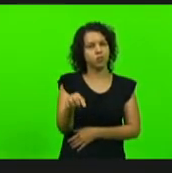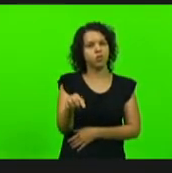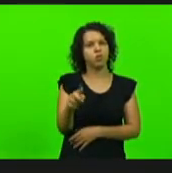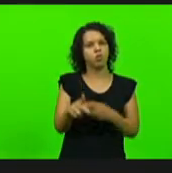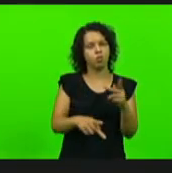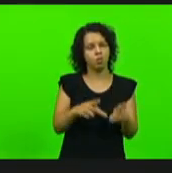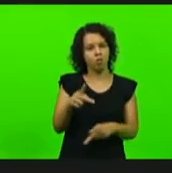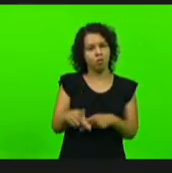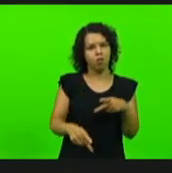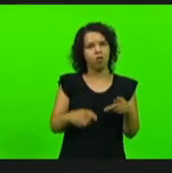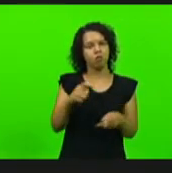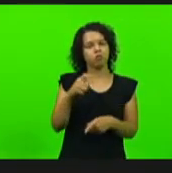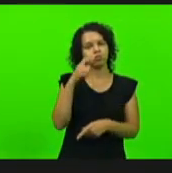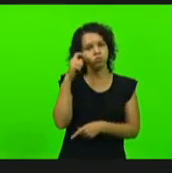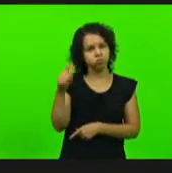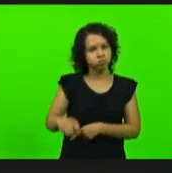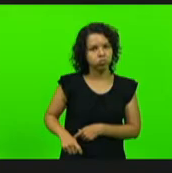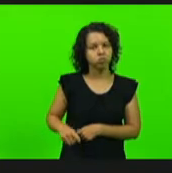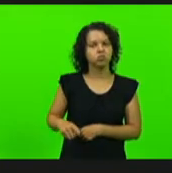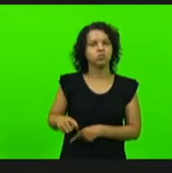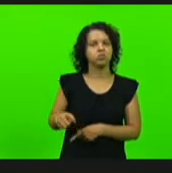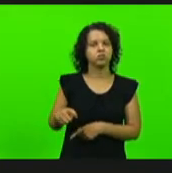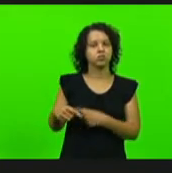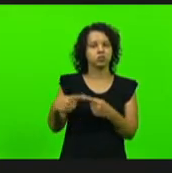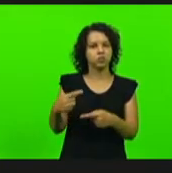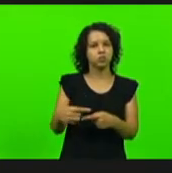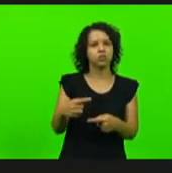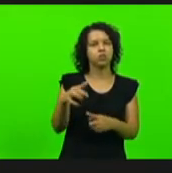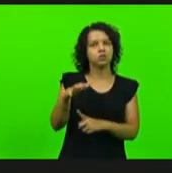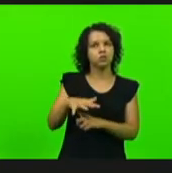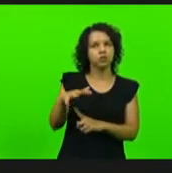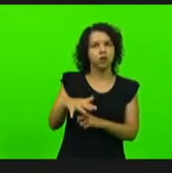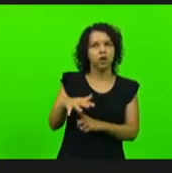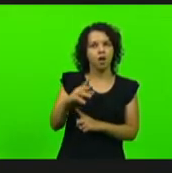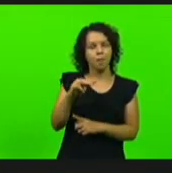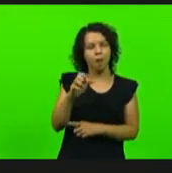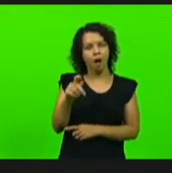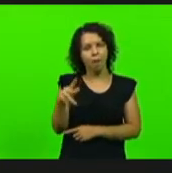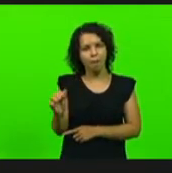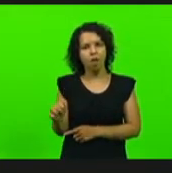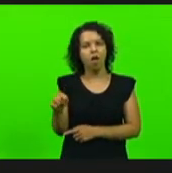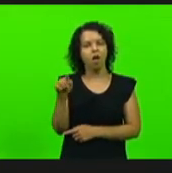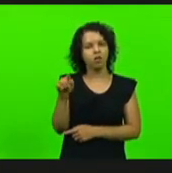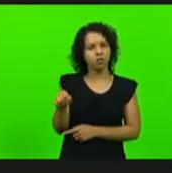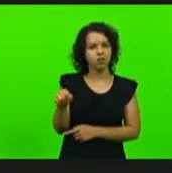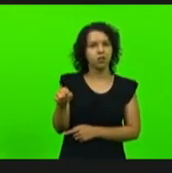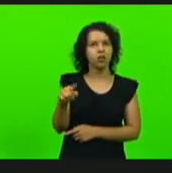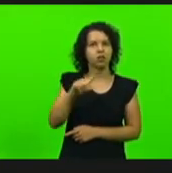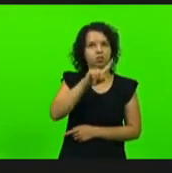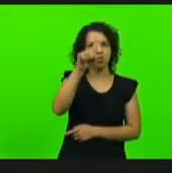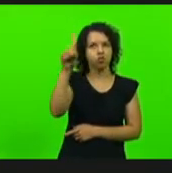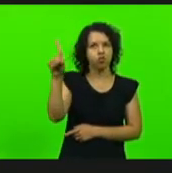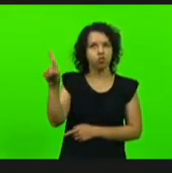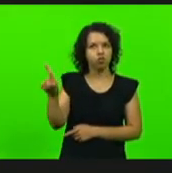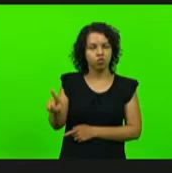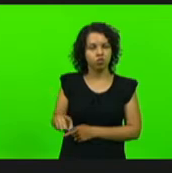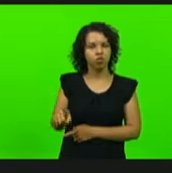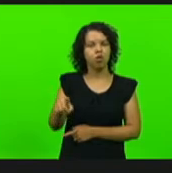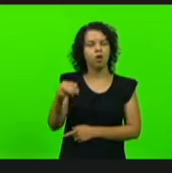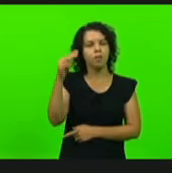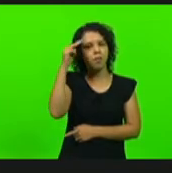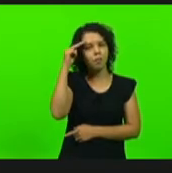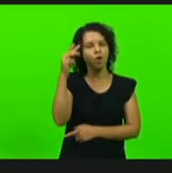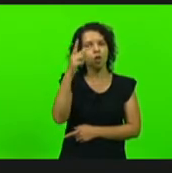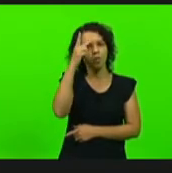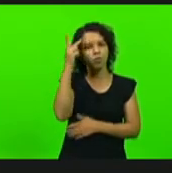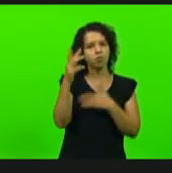ucranianos. Temos cidades como Mafra, por exemplo, onde lá temos até um dia dedicado à memória às vítimas